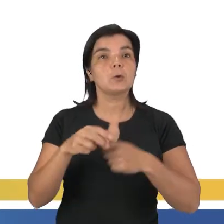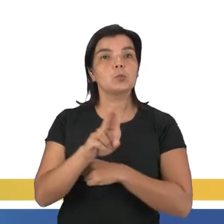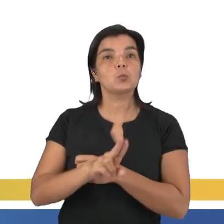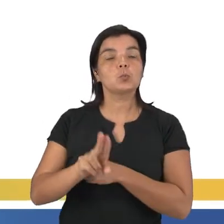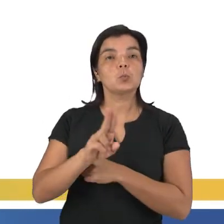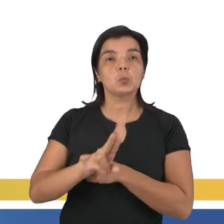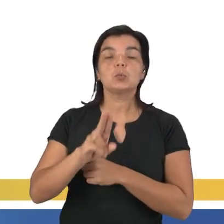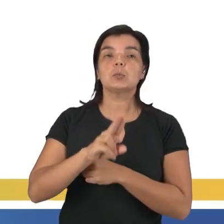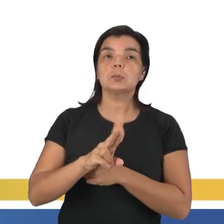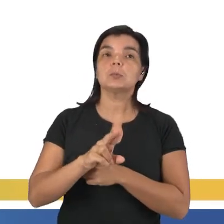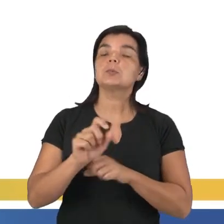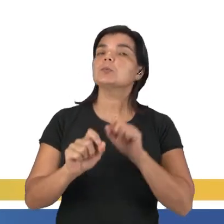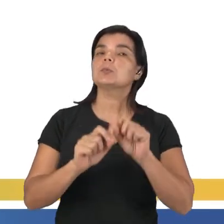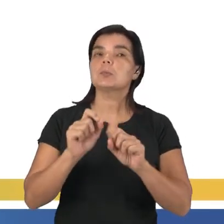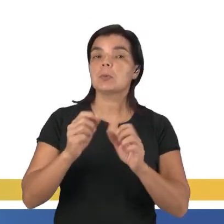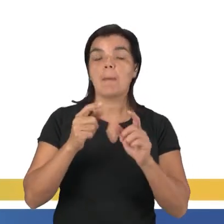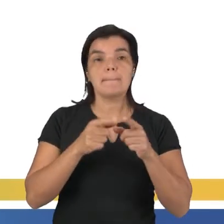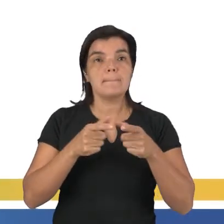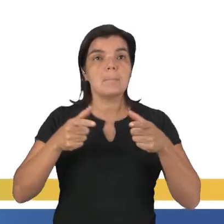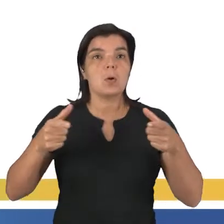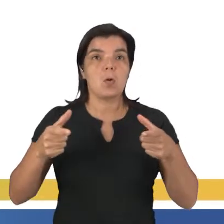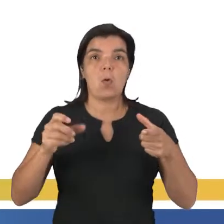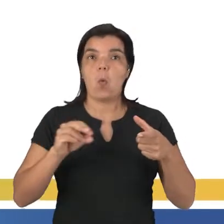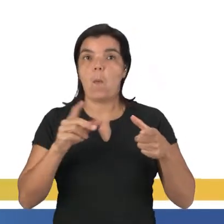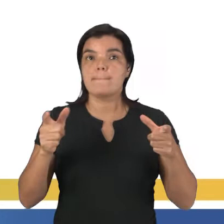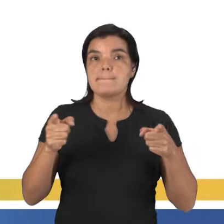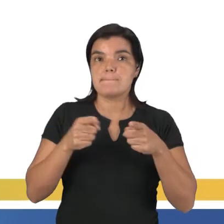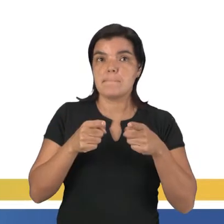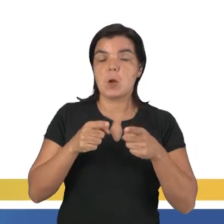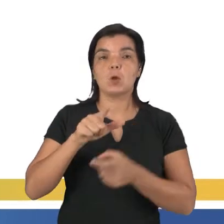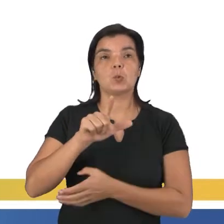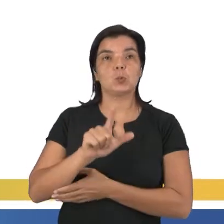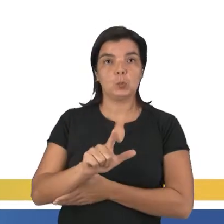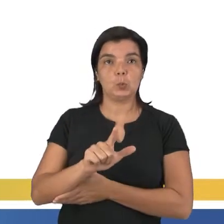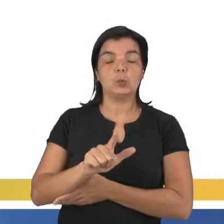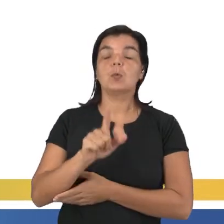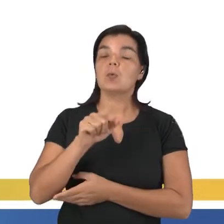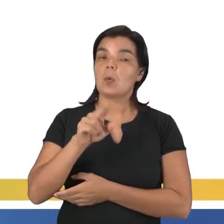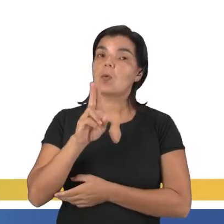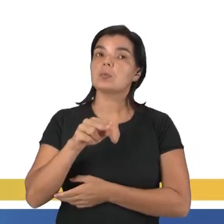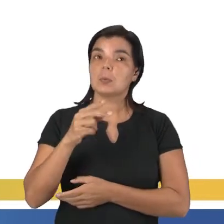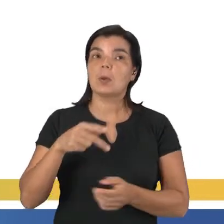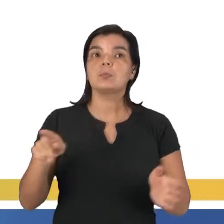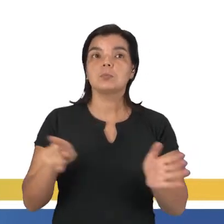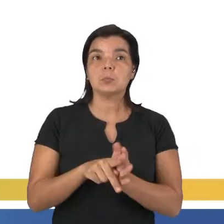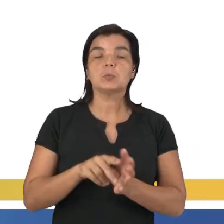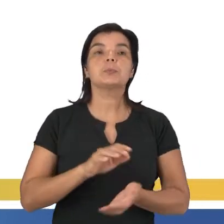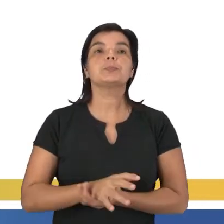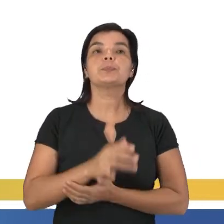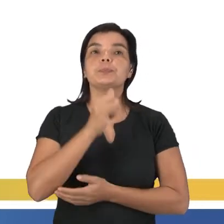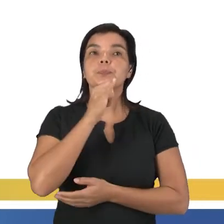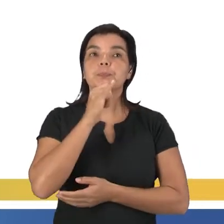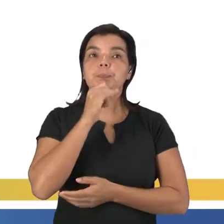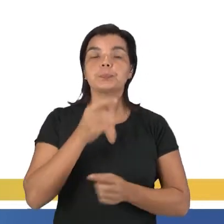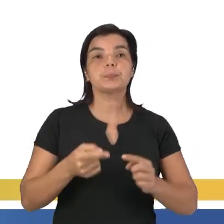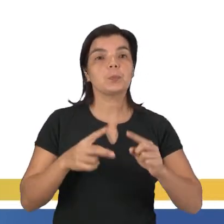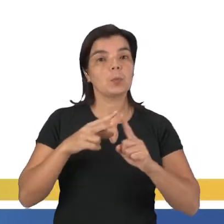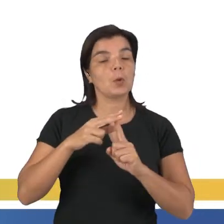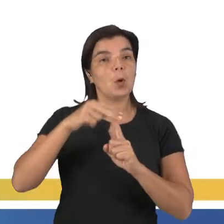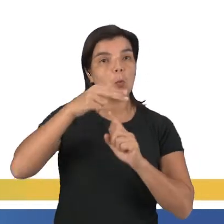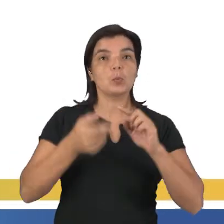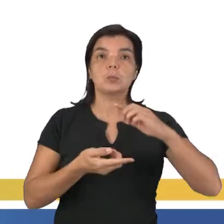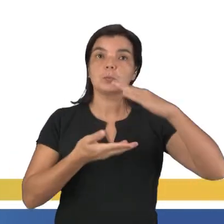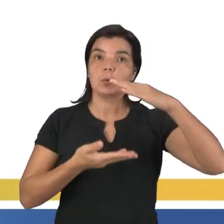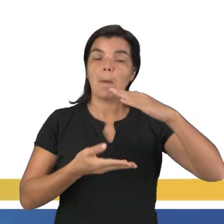utilizar medidas de capacidades maiores ou menores que o litro, que é a nossa unidade padrão. Por exemplo, uma lata de refrigerante